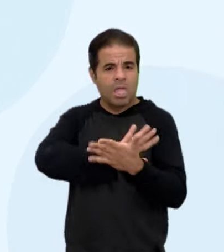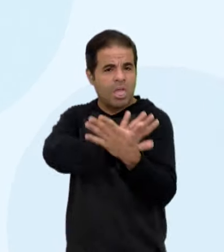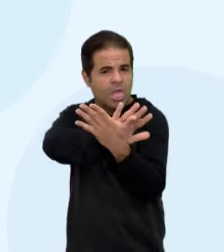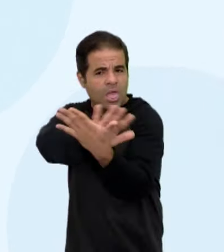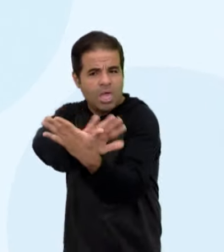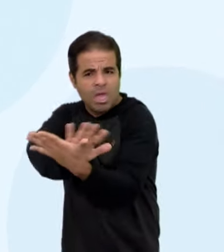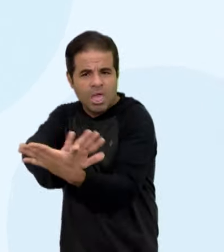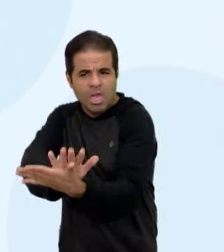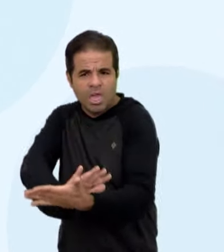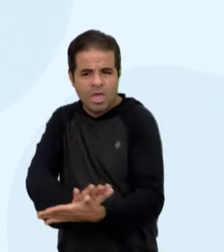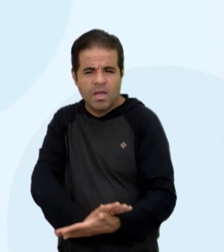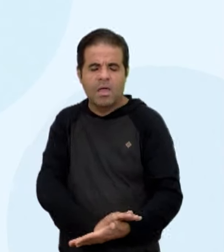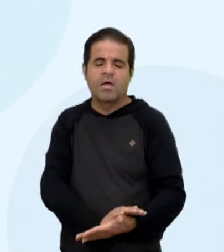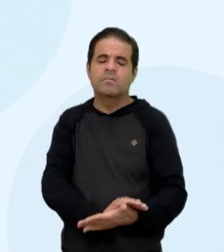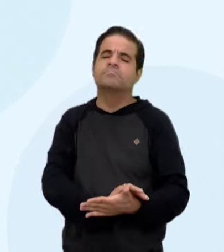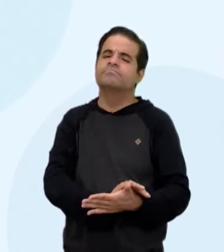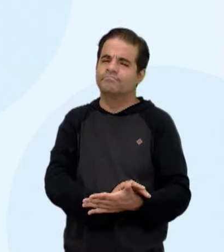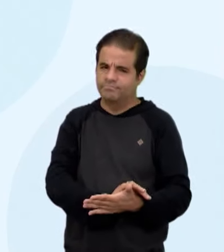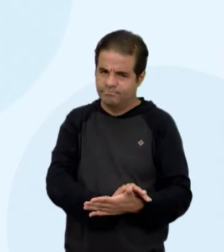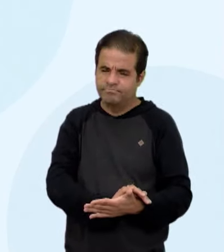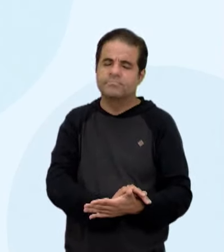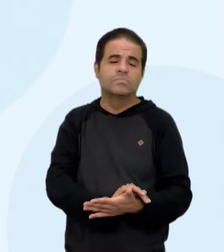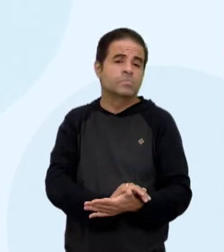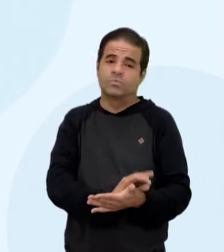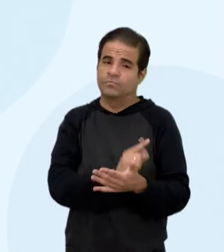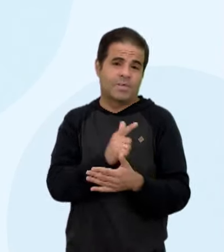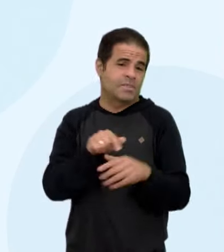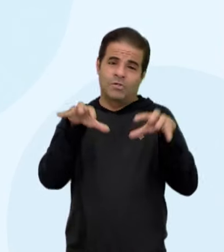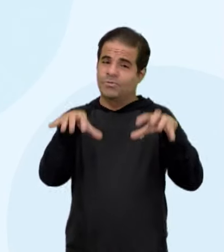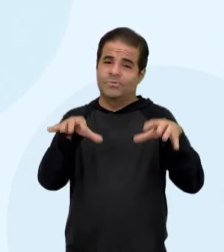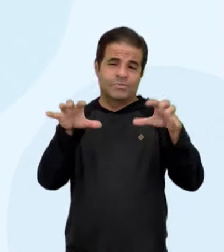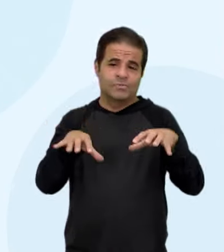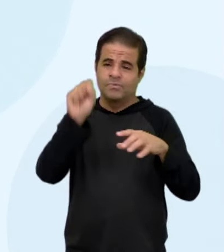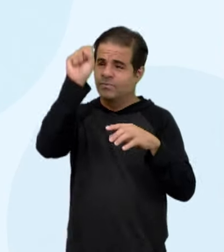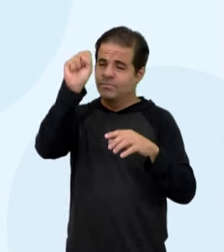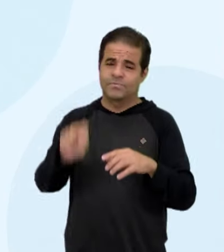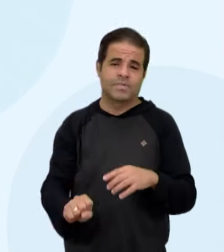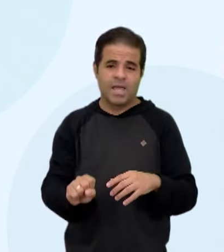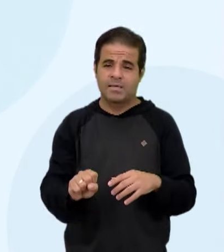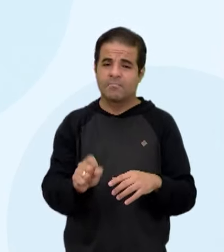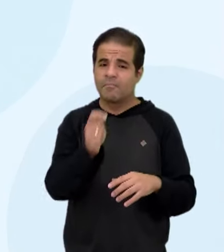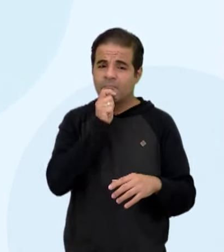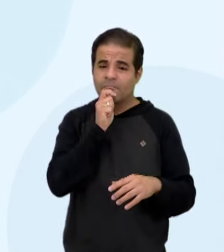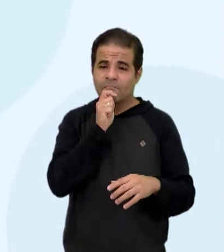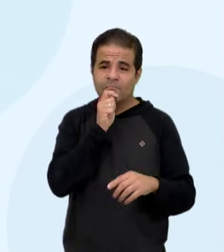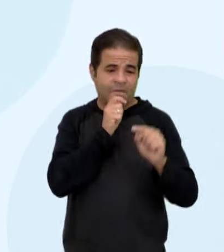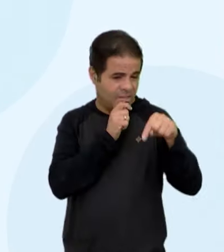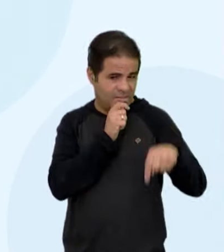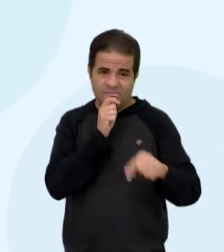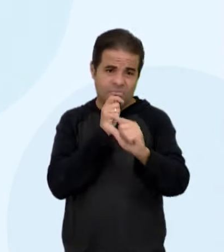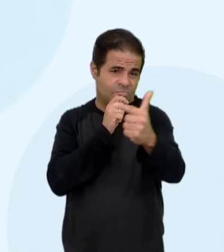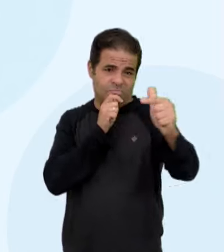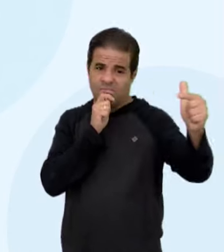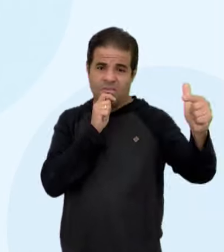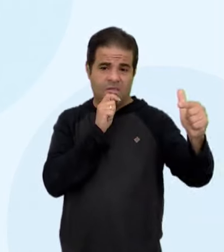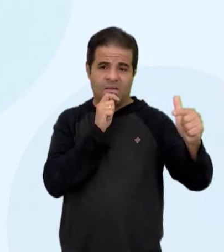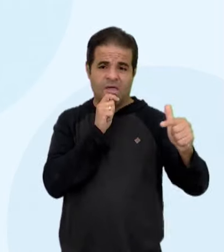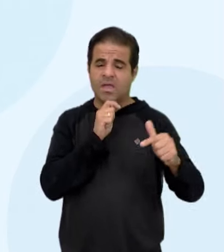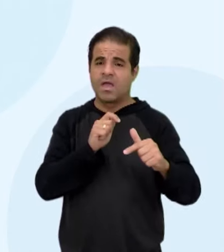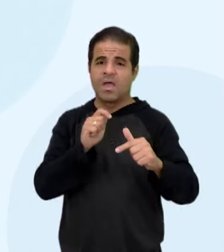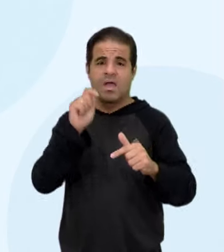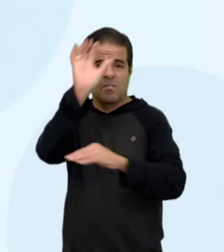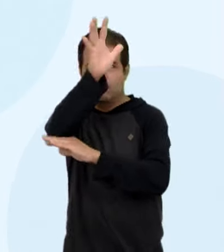destruí-la, né, consequentemente, a gente não vai ter chuvas aqui no sudeste. Então, você vai acabar com a